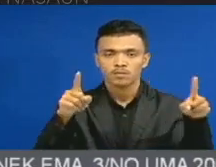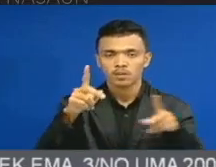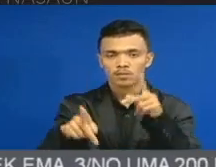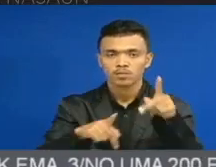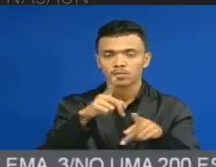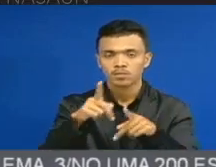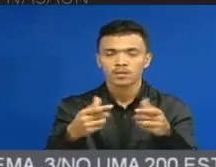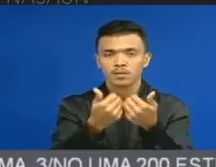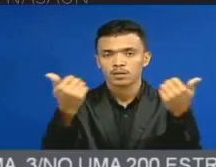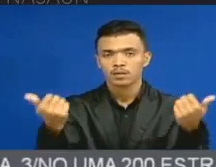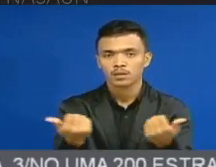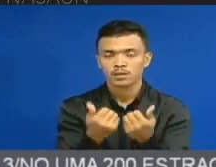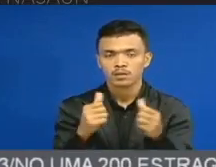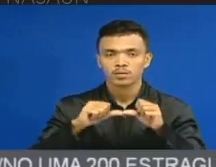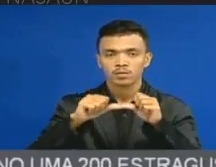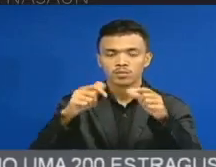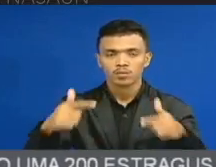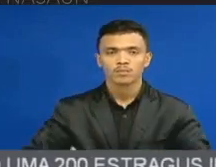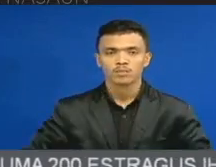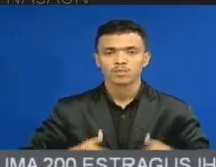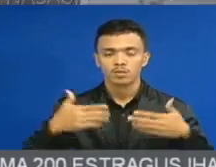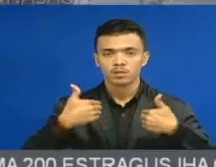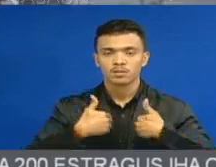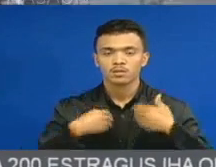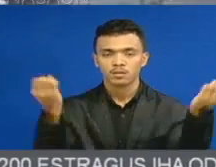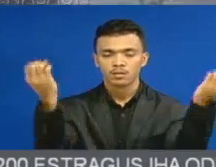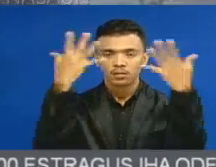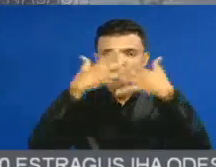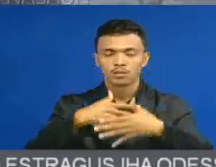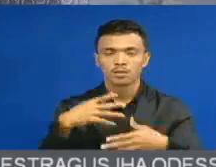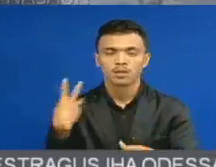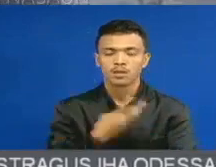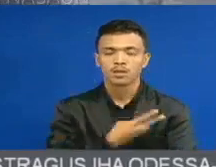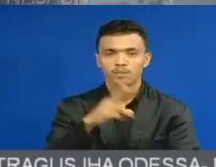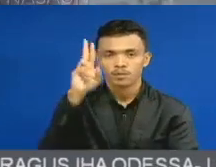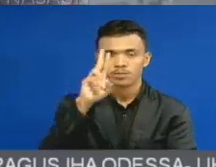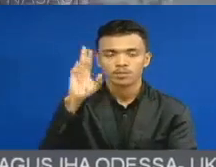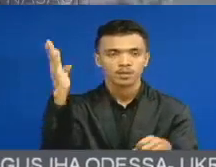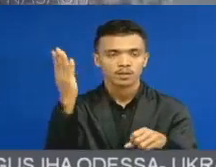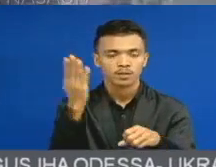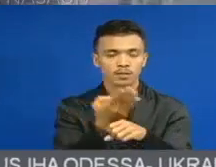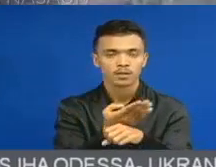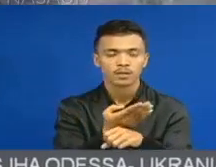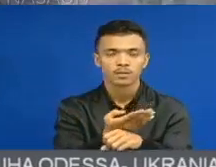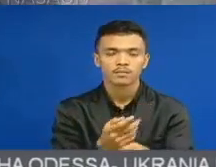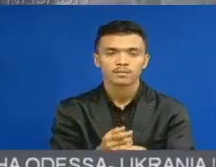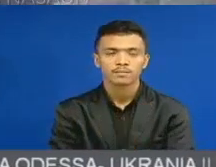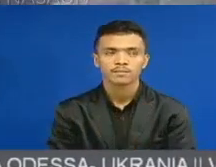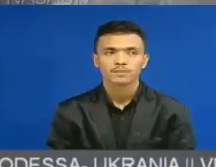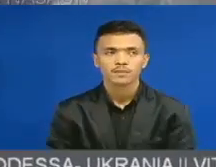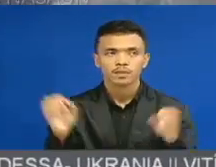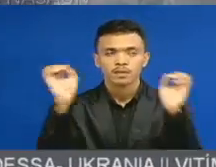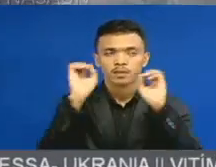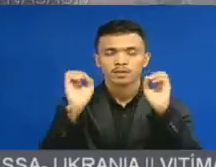iha de Luhili continuo moris iha na kukun laran. Ami usa betena gasuria. Dala ruma tena gasuria la